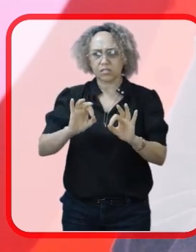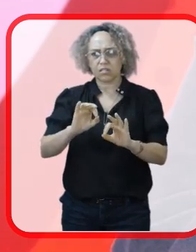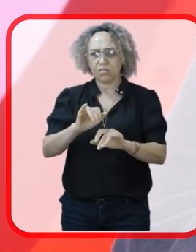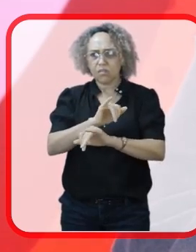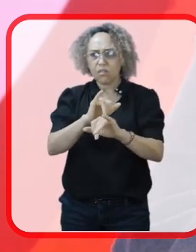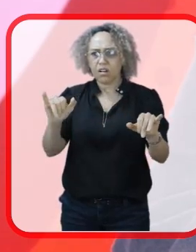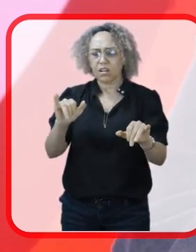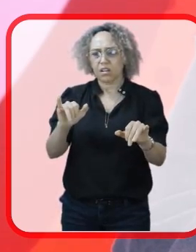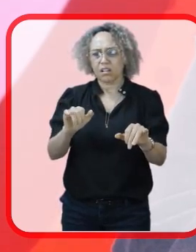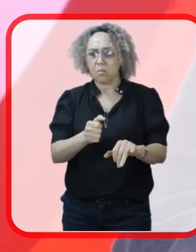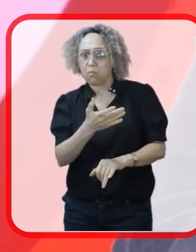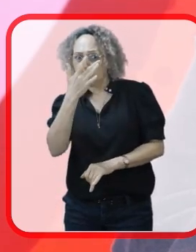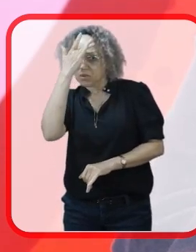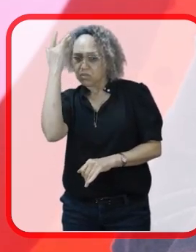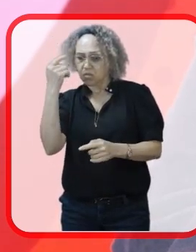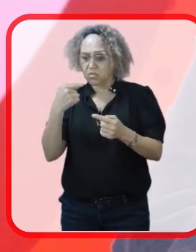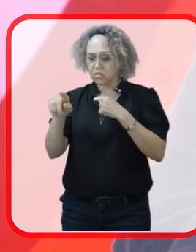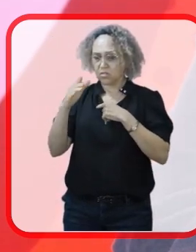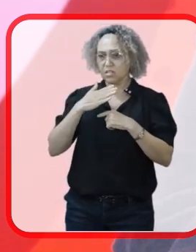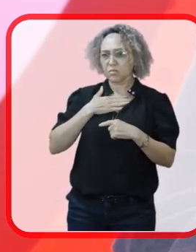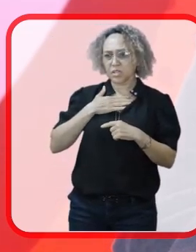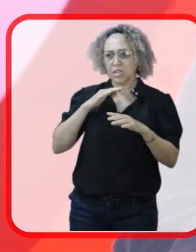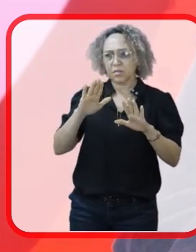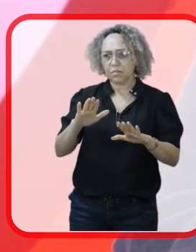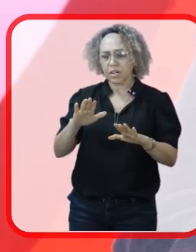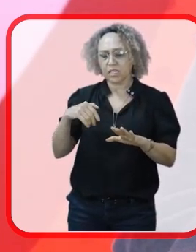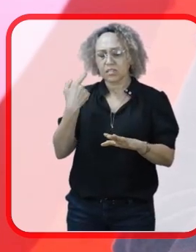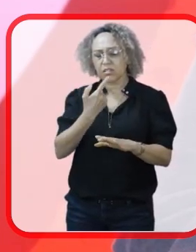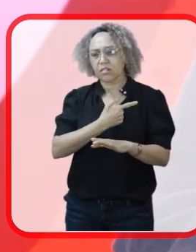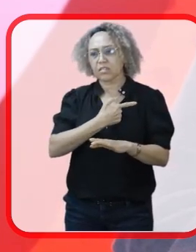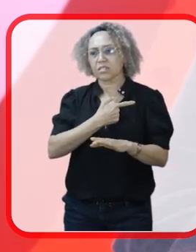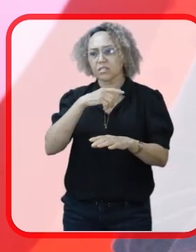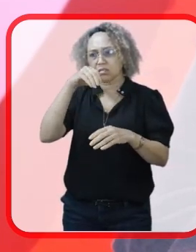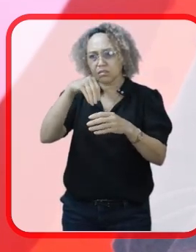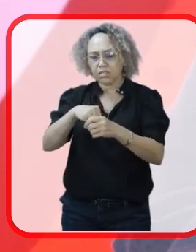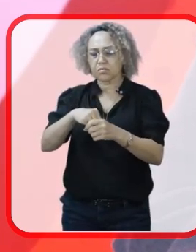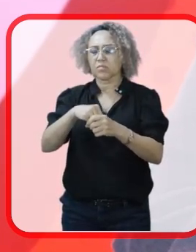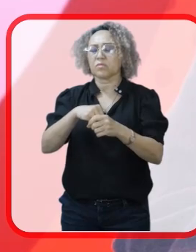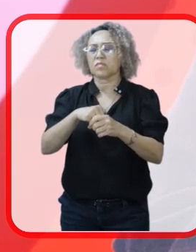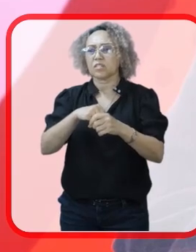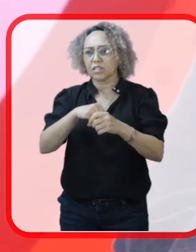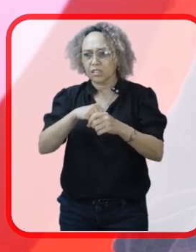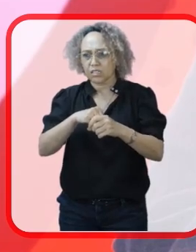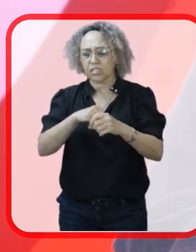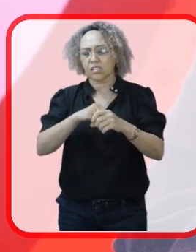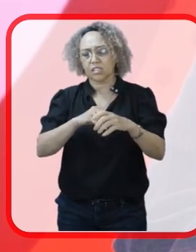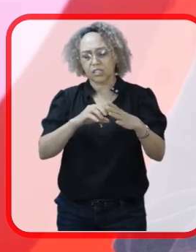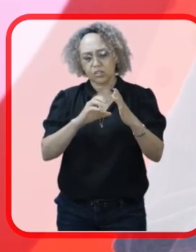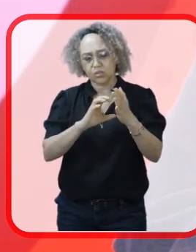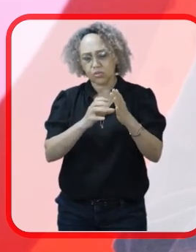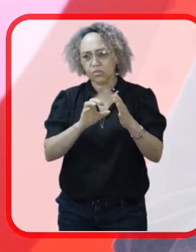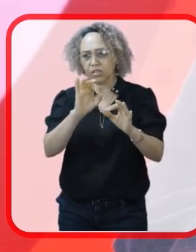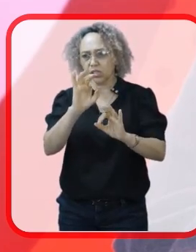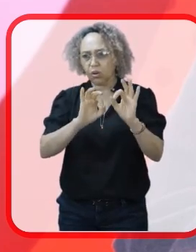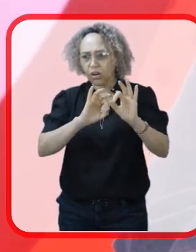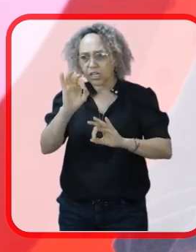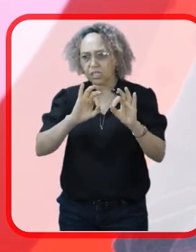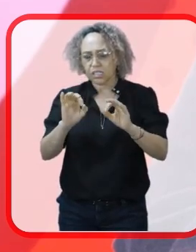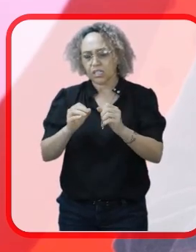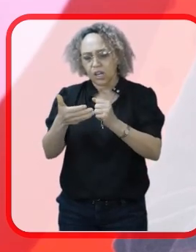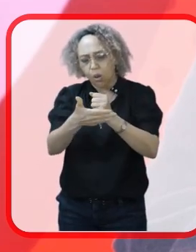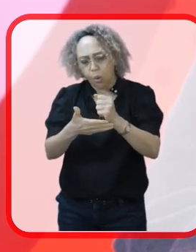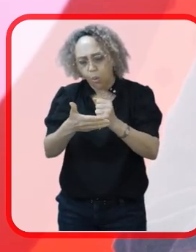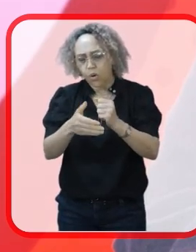discordar, inclusive enquanto instância organizativa para o núcleo de base. Da mesma forma que eu sei que tem